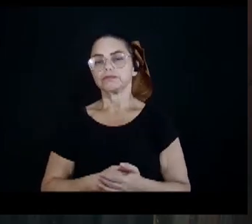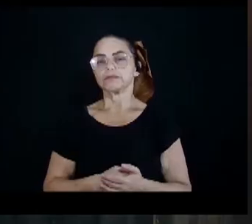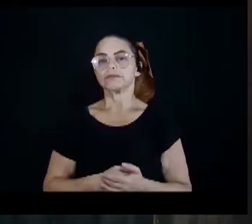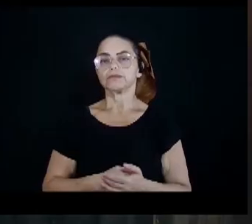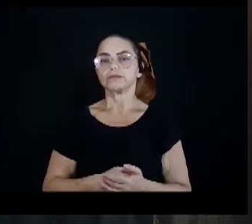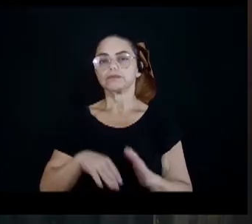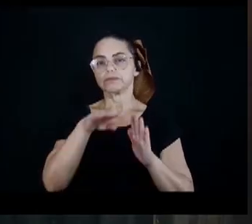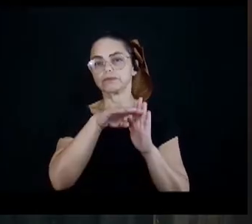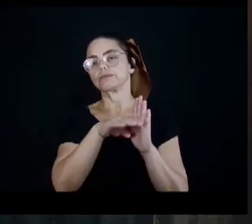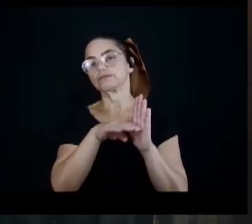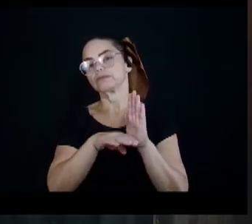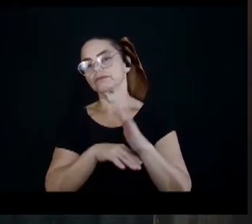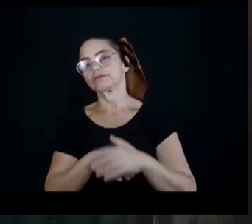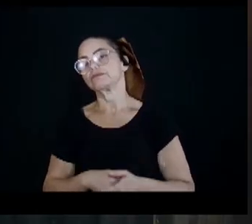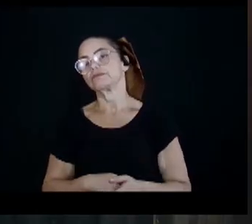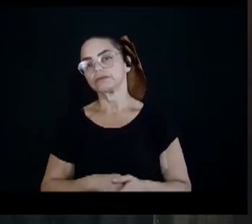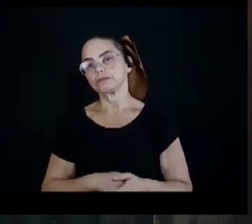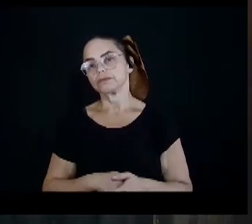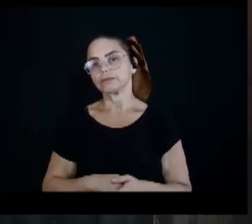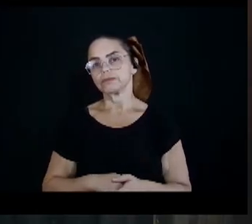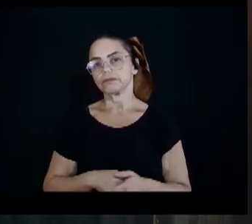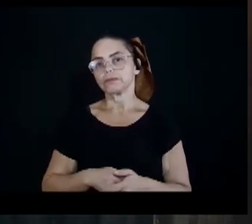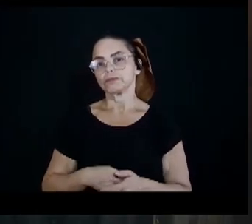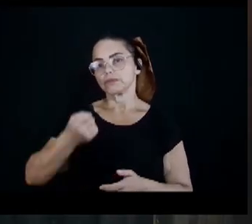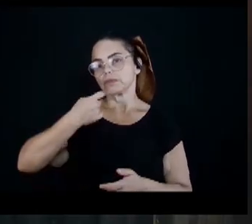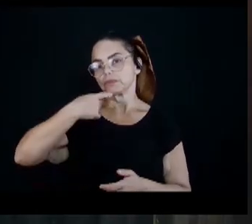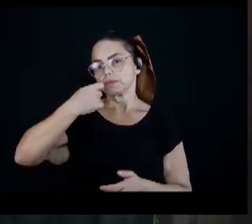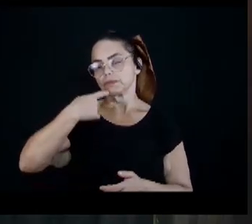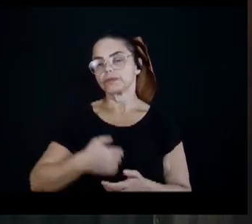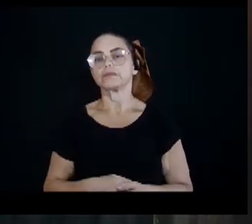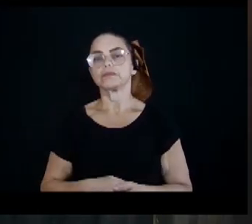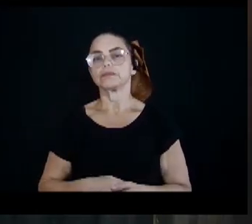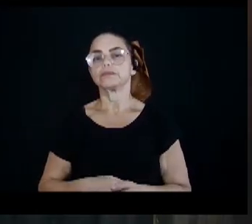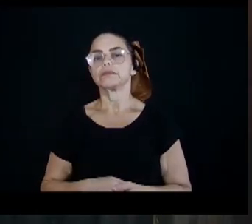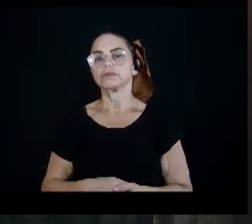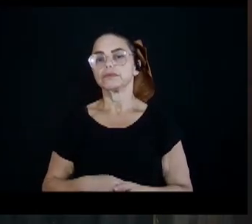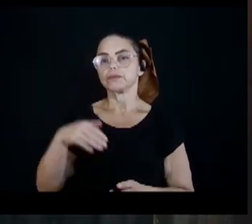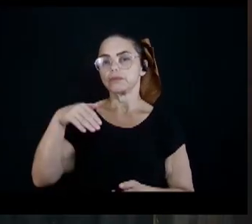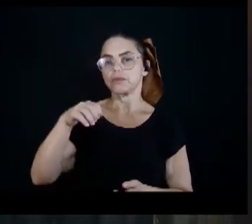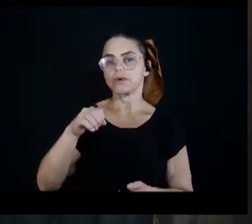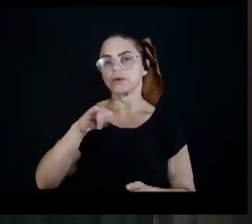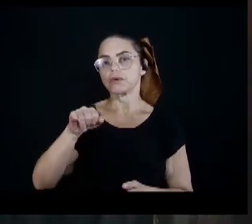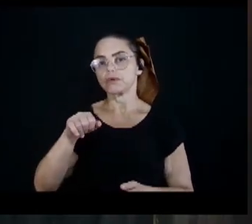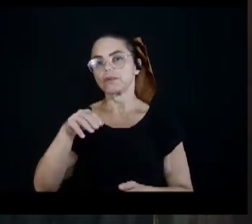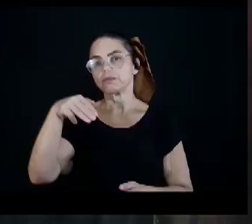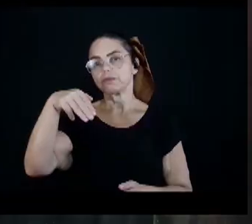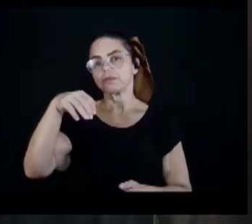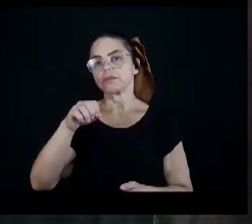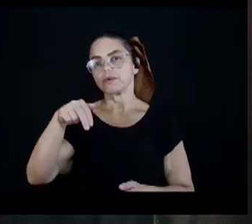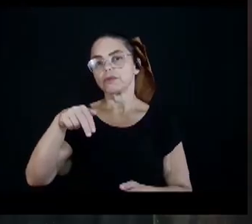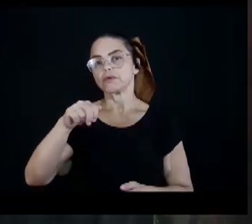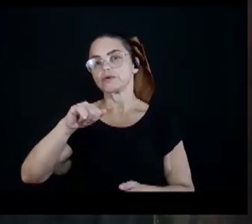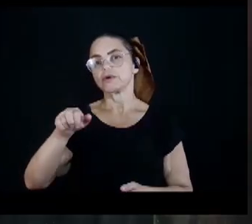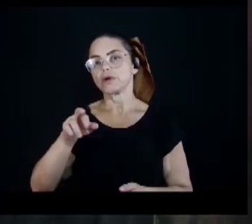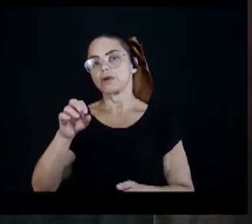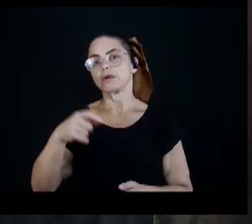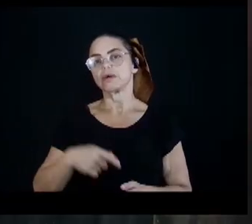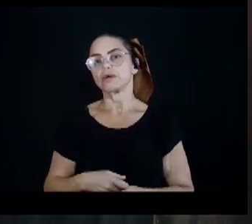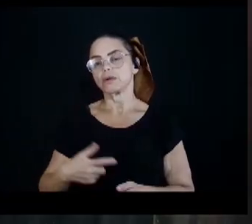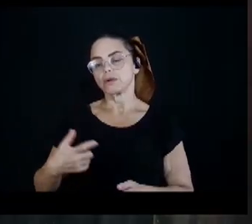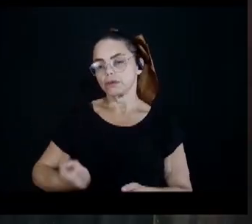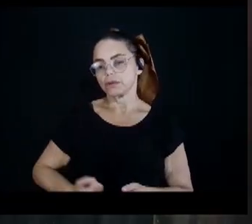né, desse medicamento, como por exemplo o tirzepatida, que já vem na canetinha com a dosagem correta, você só aplica, ele já está